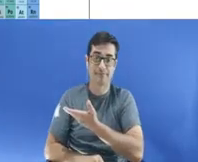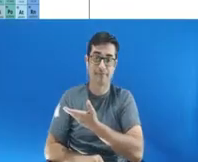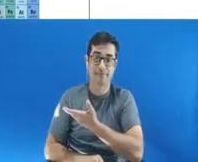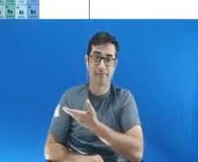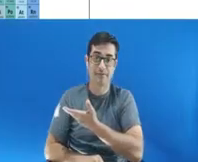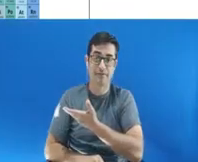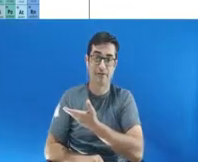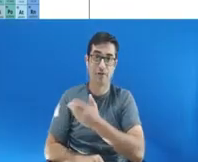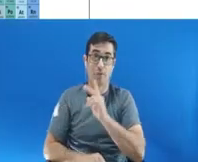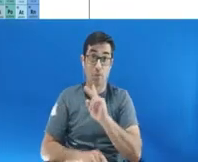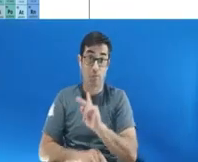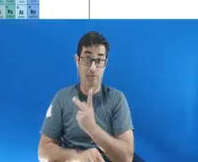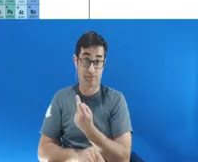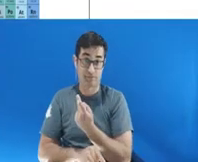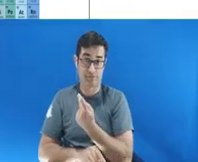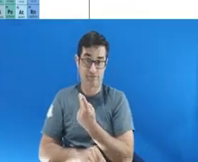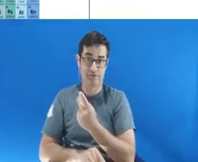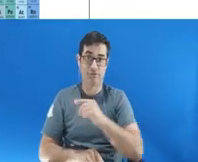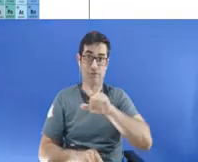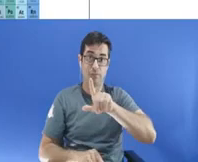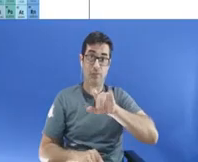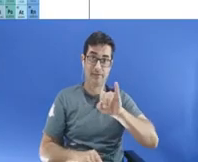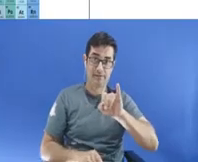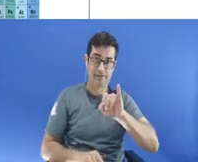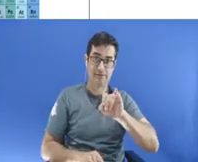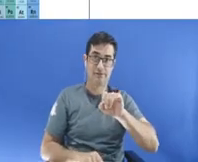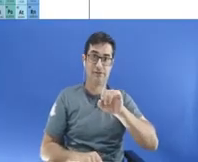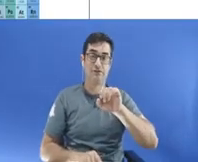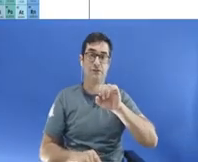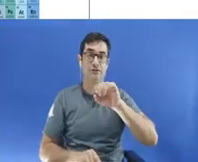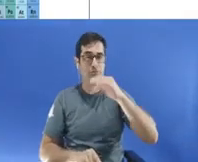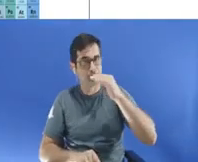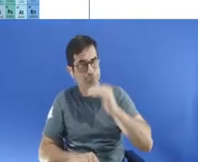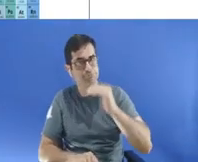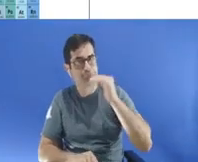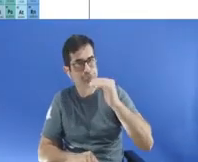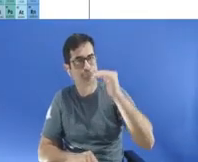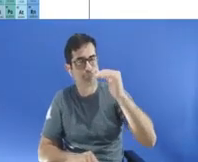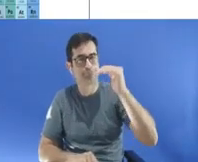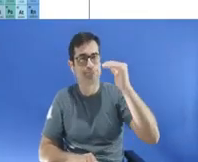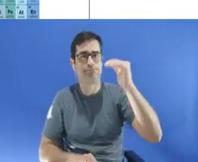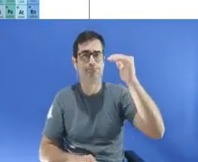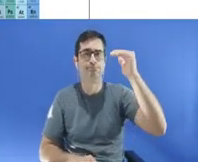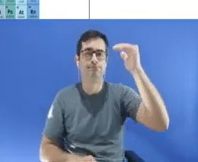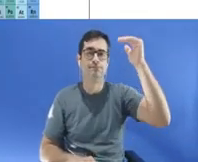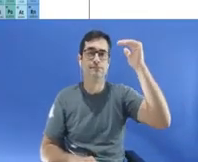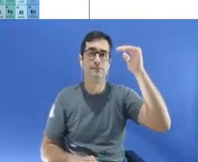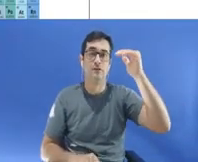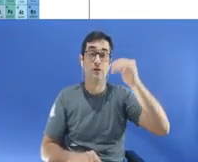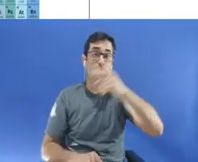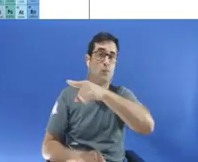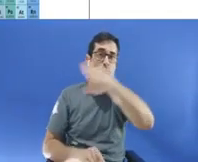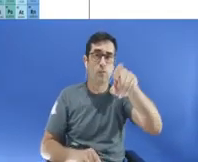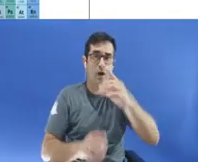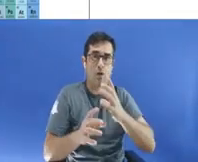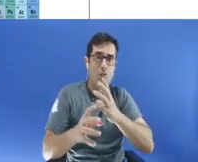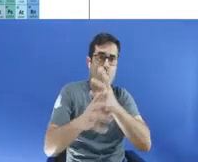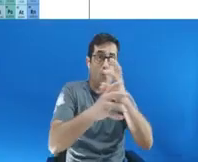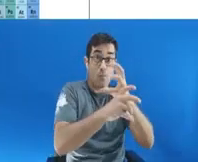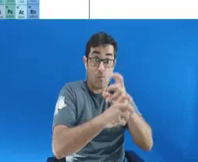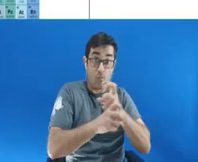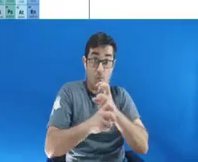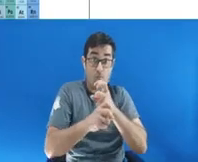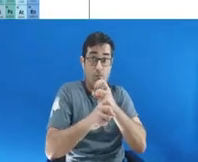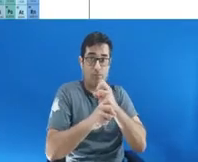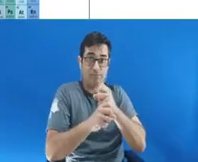Então, quando vocês calcularem, vocês vão ter que chegar a mais ou menos esse formato de gráfico. Claro que vai haver